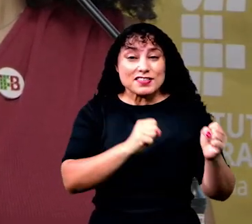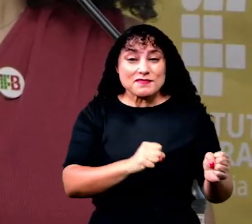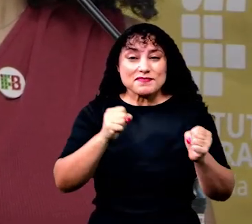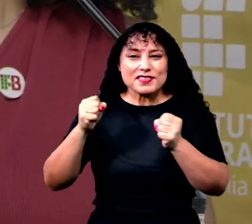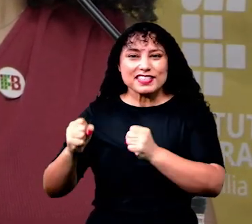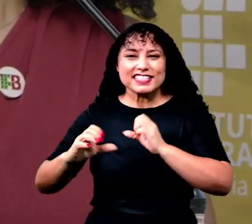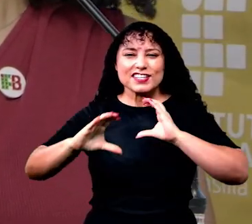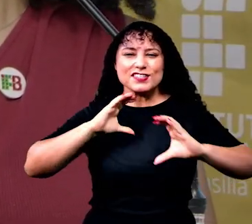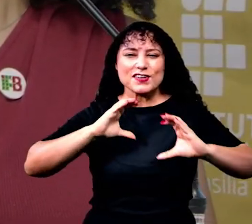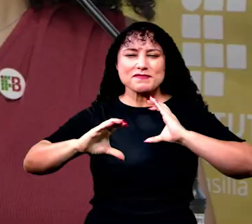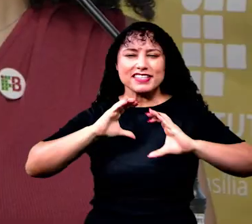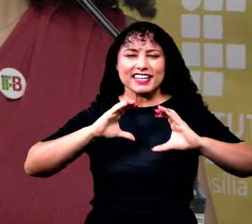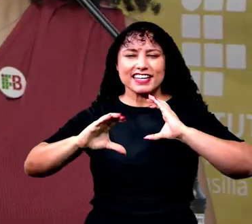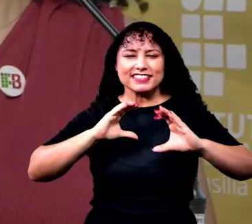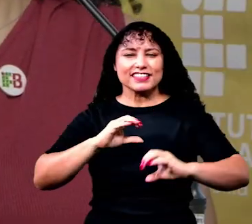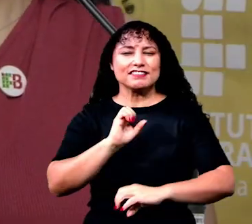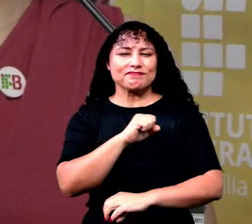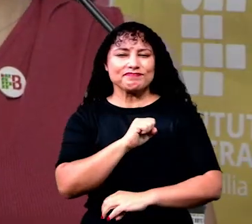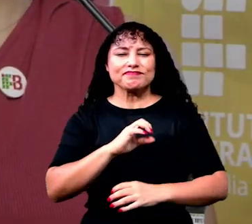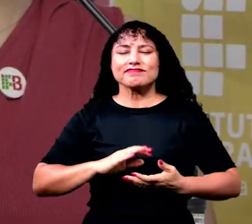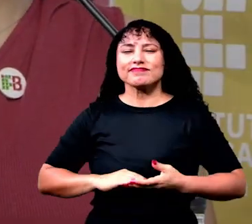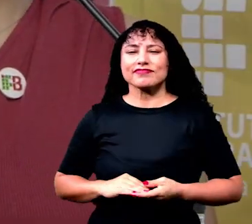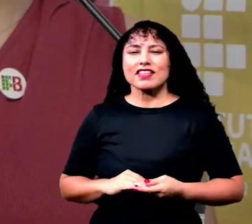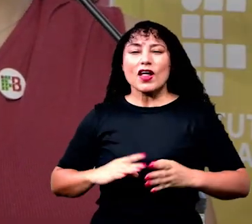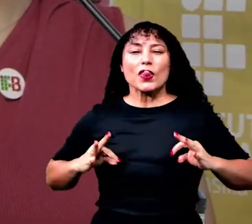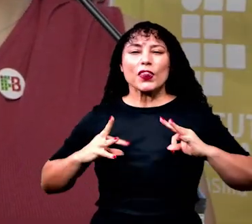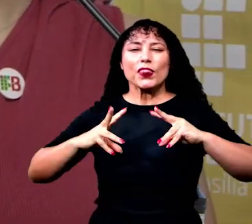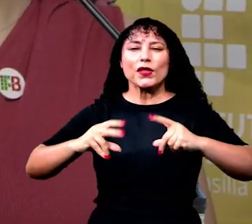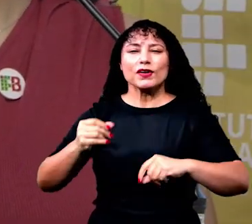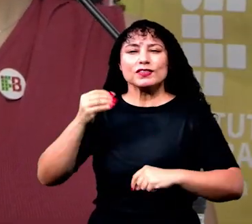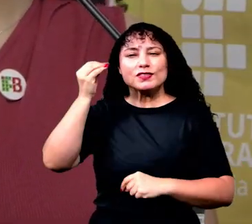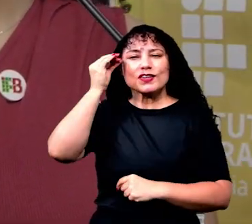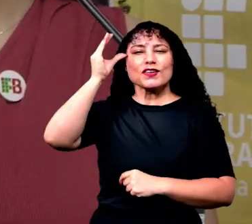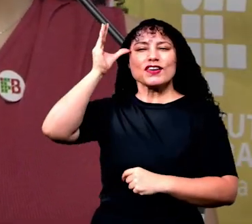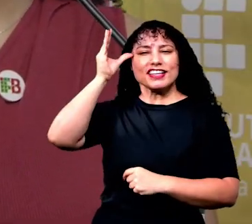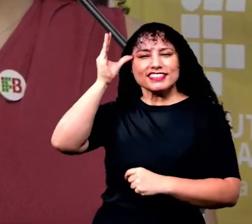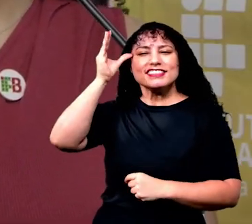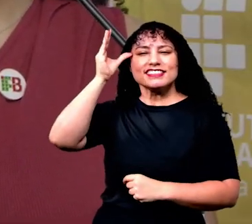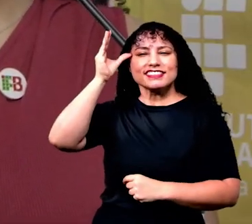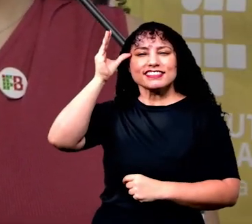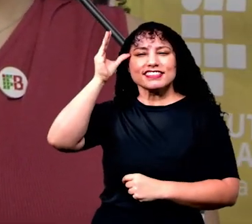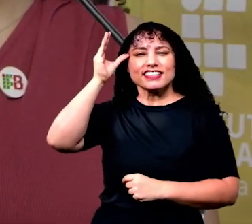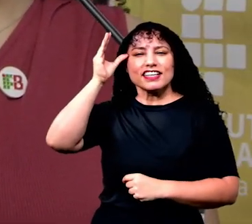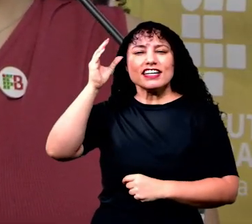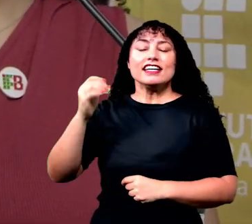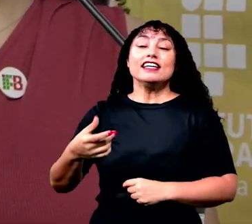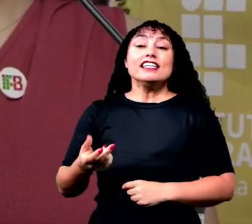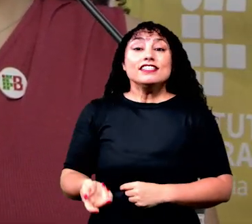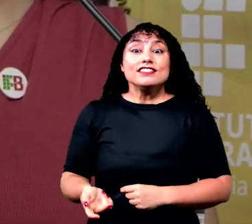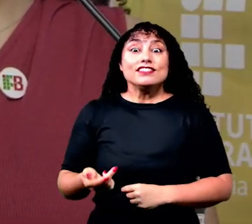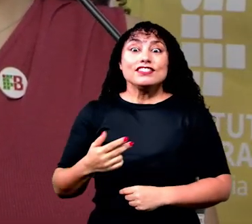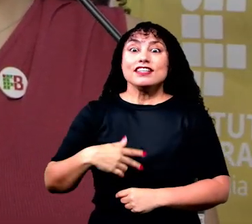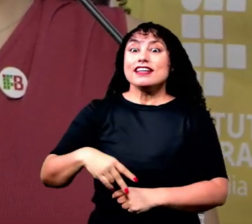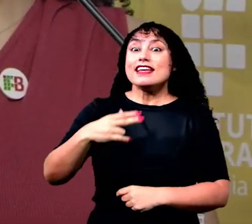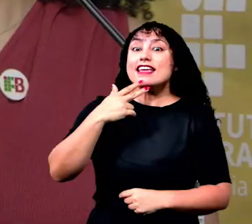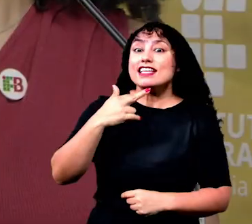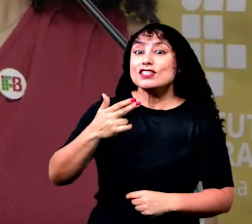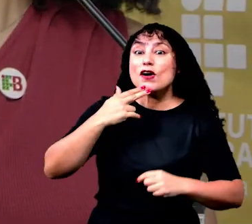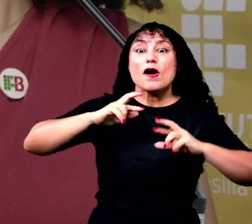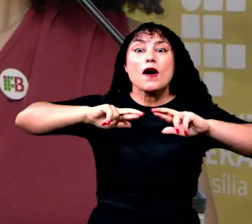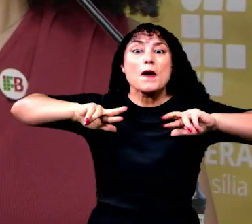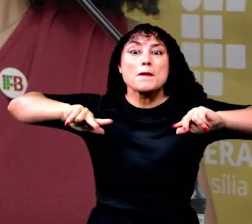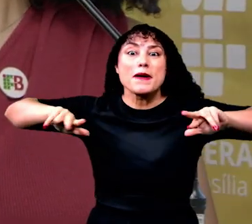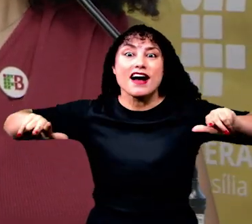de comunicação, Sim. né? É todo o seu conhecimento de idioma e de idiomas,